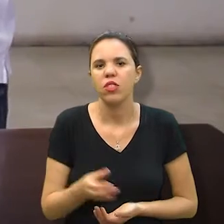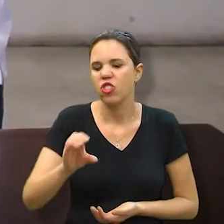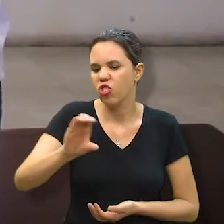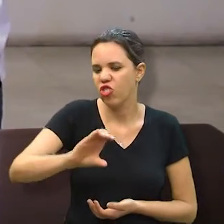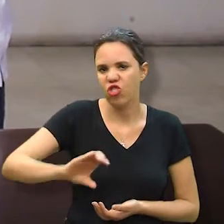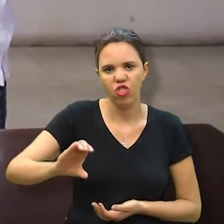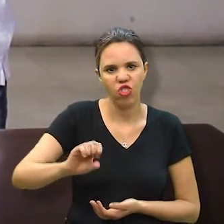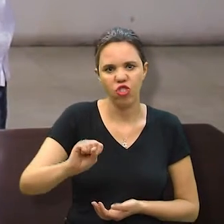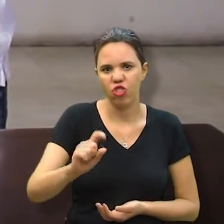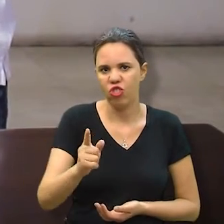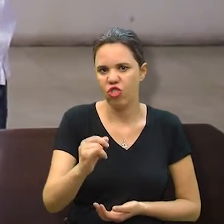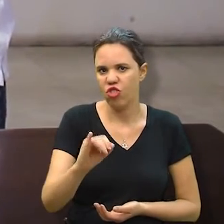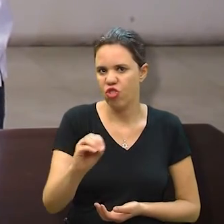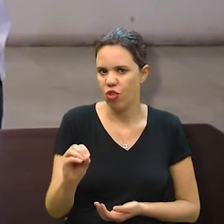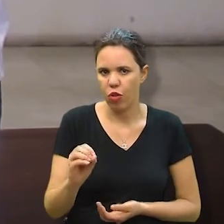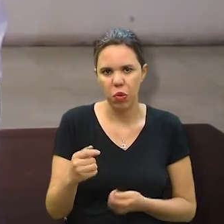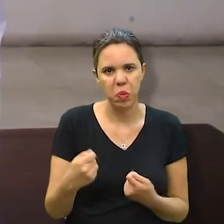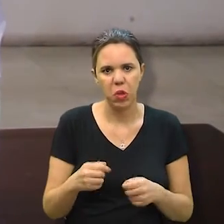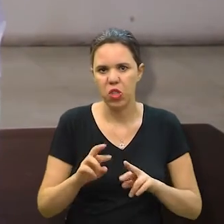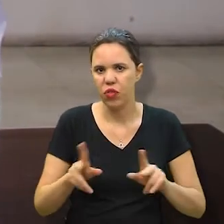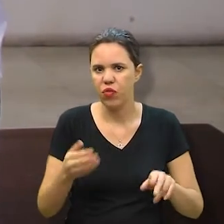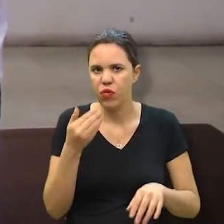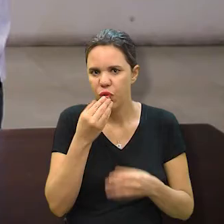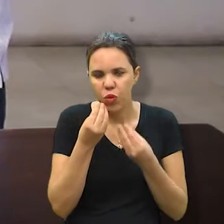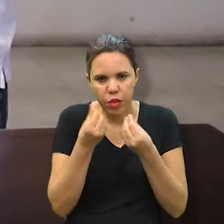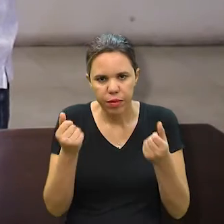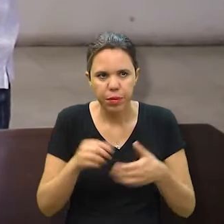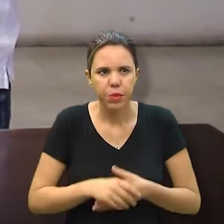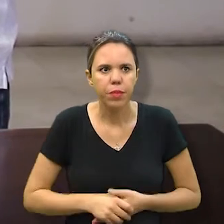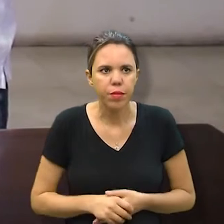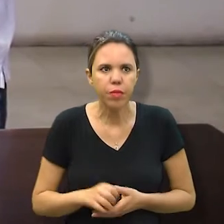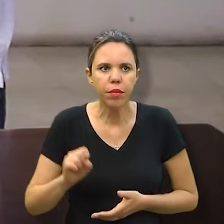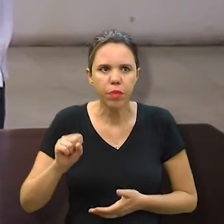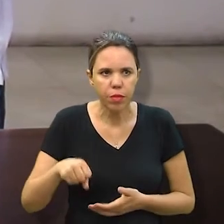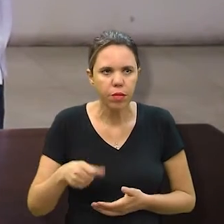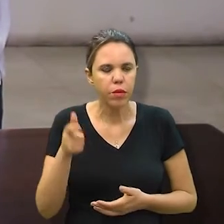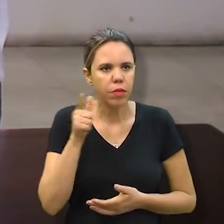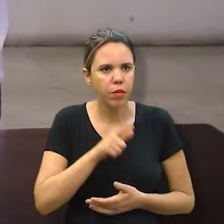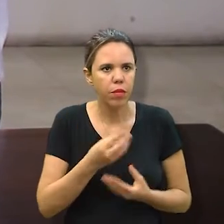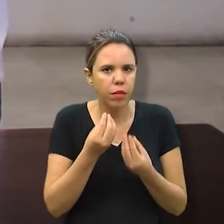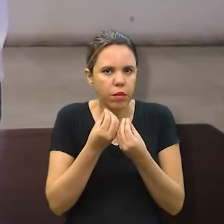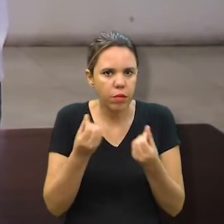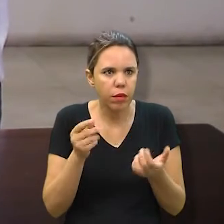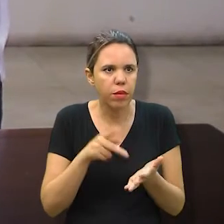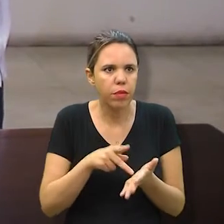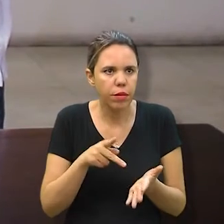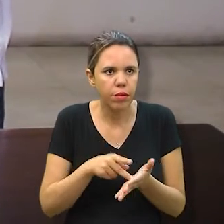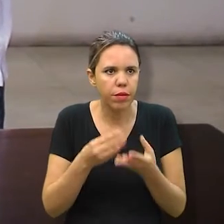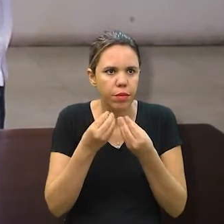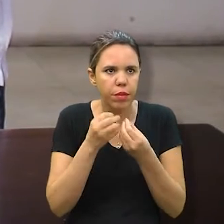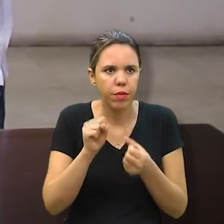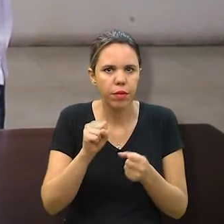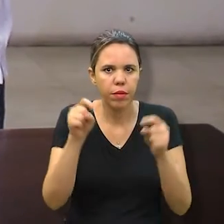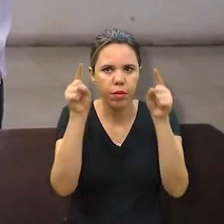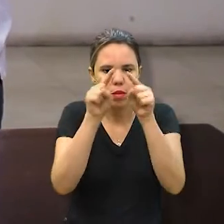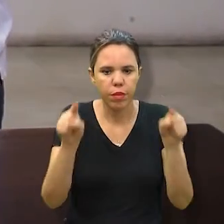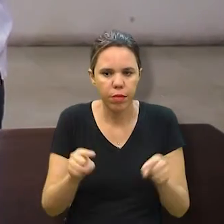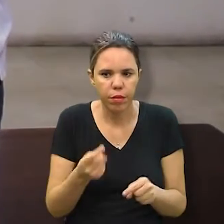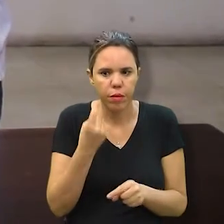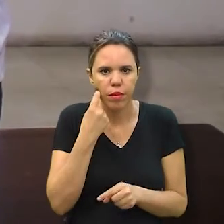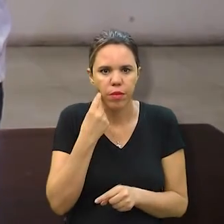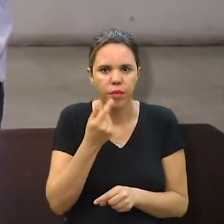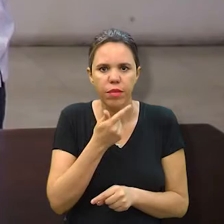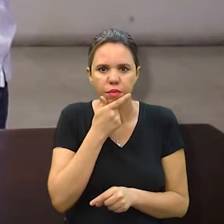sem o shoyu é outro outro sabor quero sabão Hum você consegue sentir de verdade o sabor do